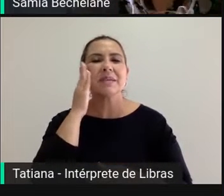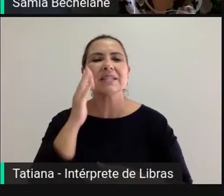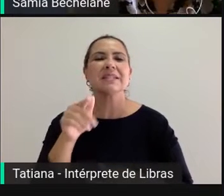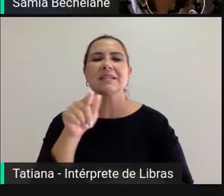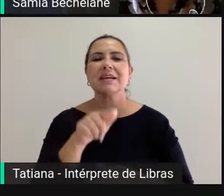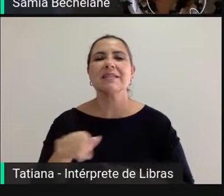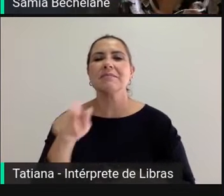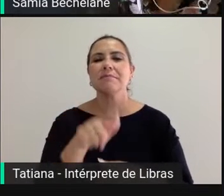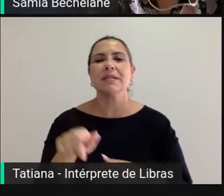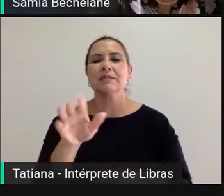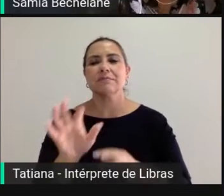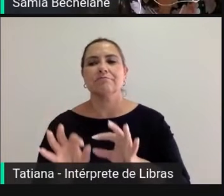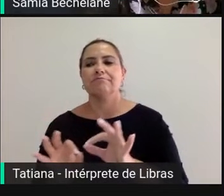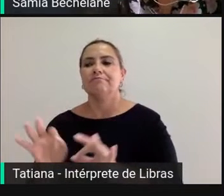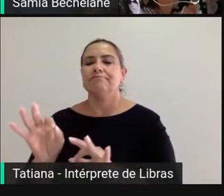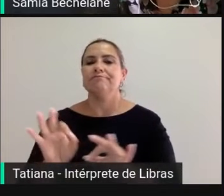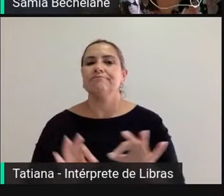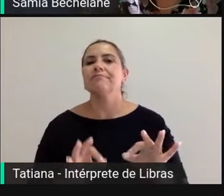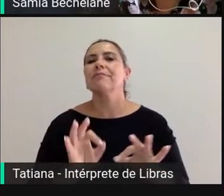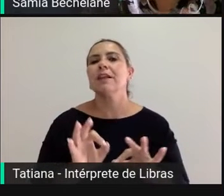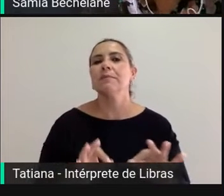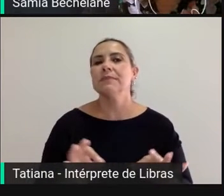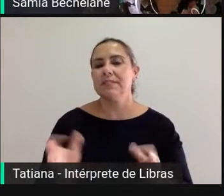alguma forma, atualizando isso